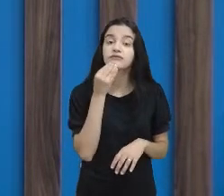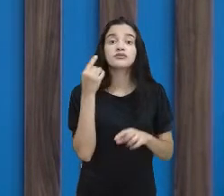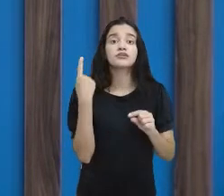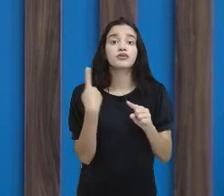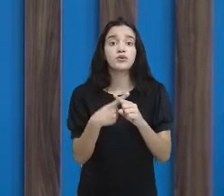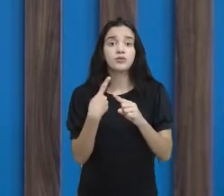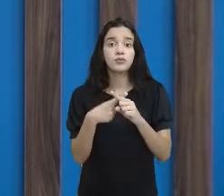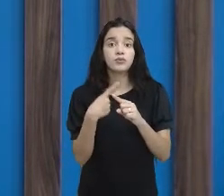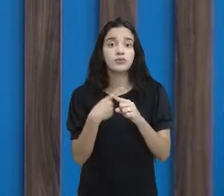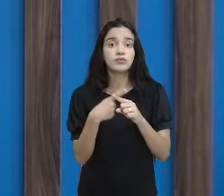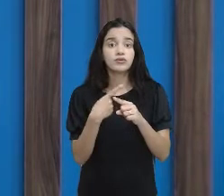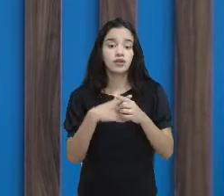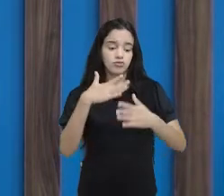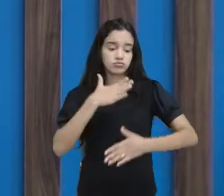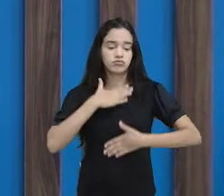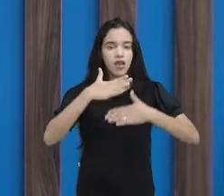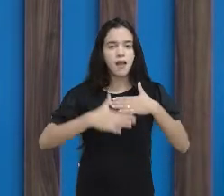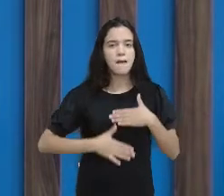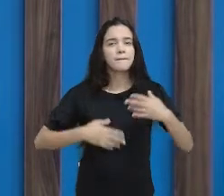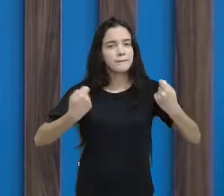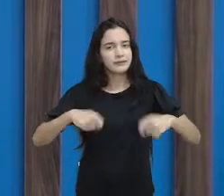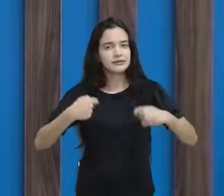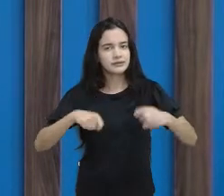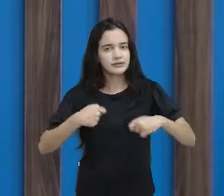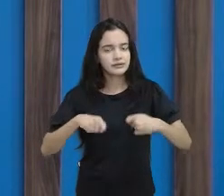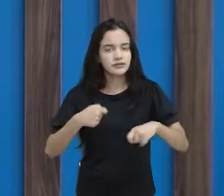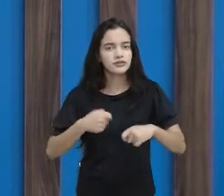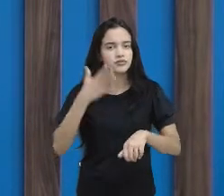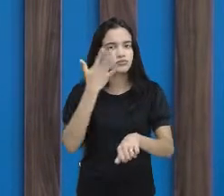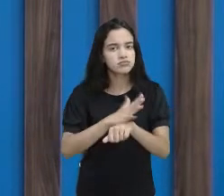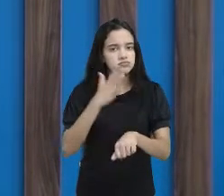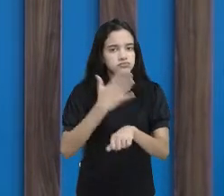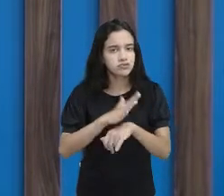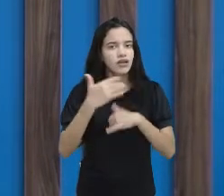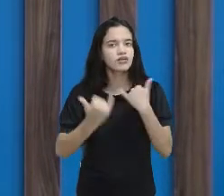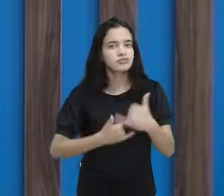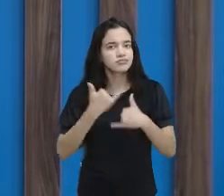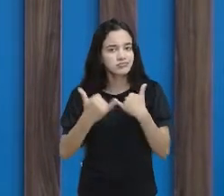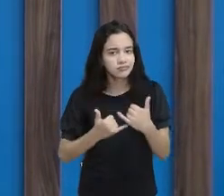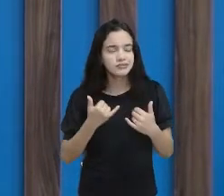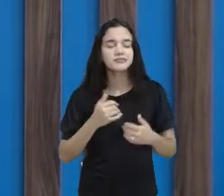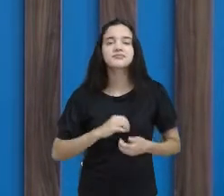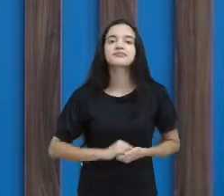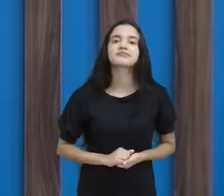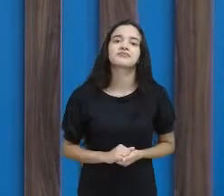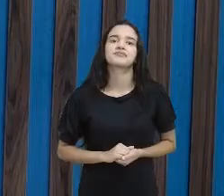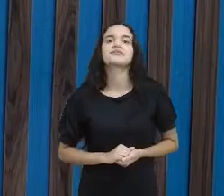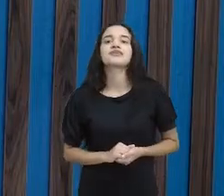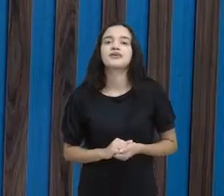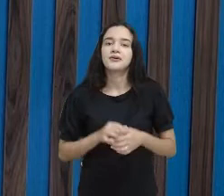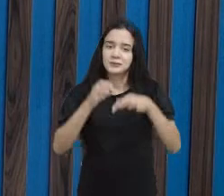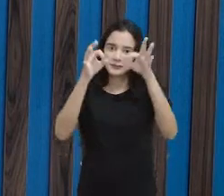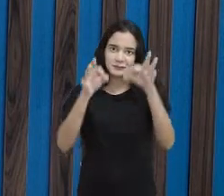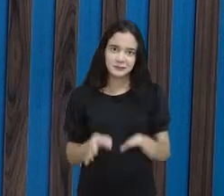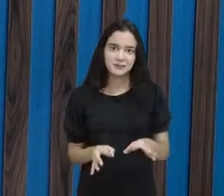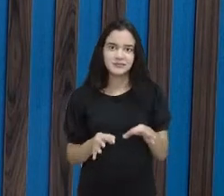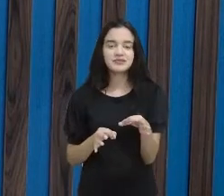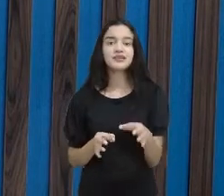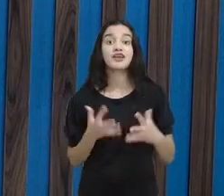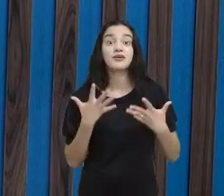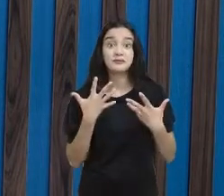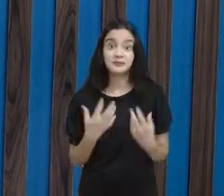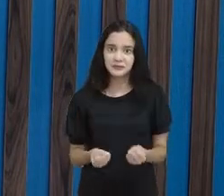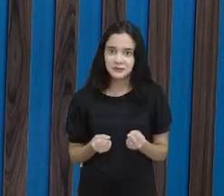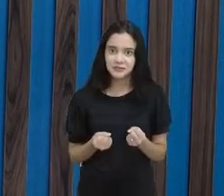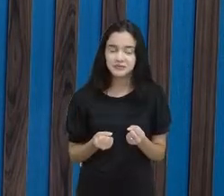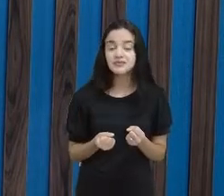porque o seu físico precisa disso. E trabalhando e brincando, jogando é excelente, não é isso, professor? Com certeza. Então, vão